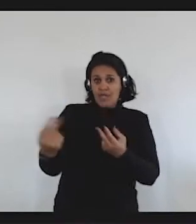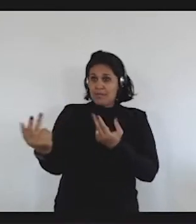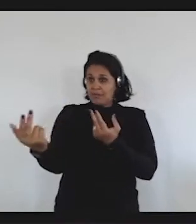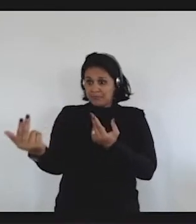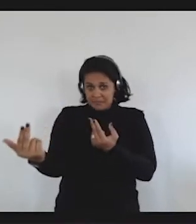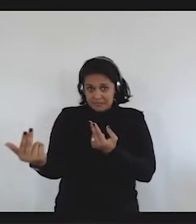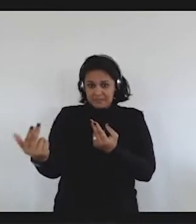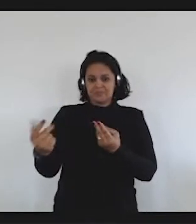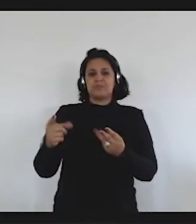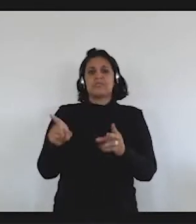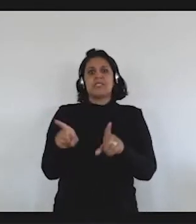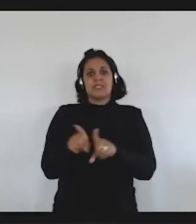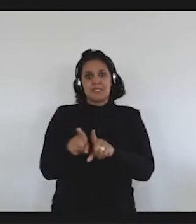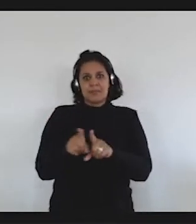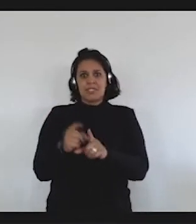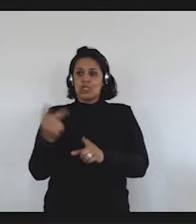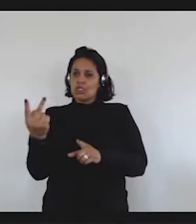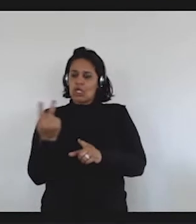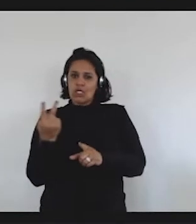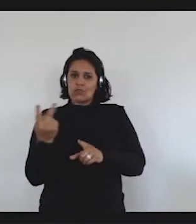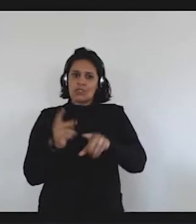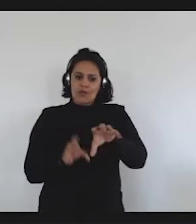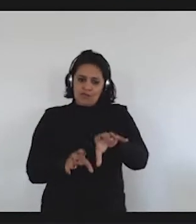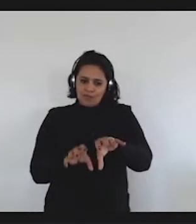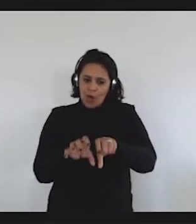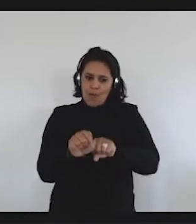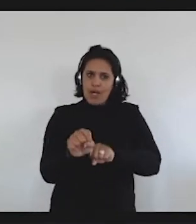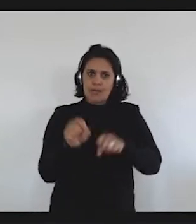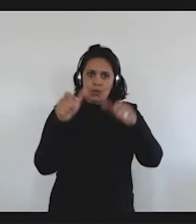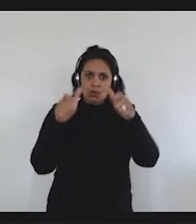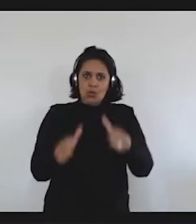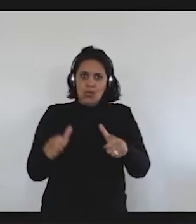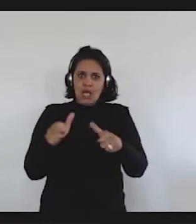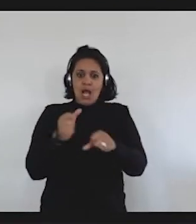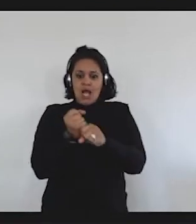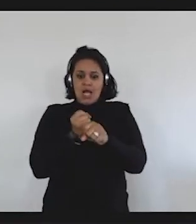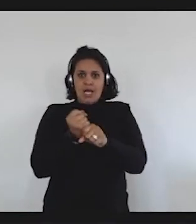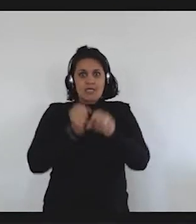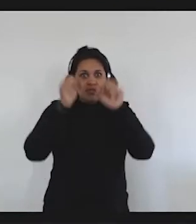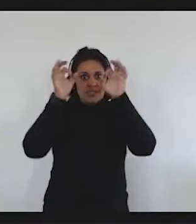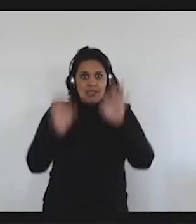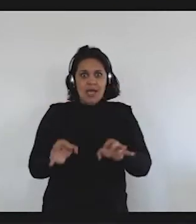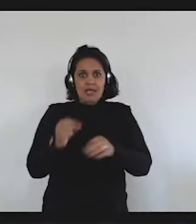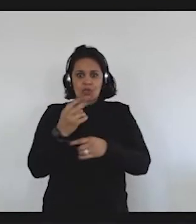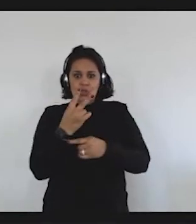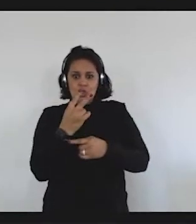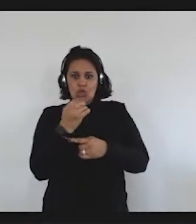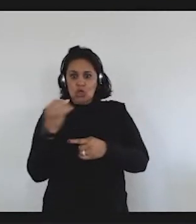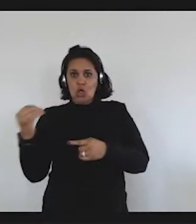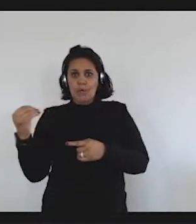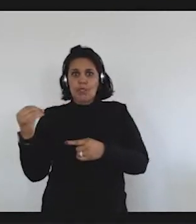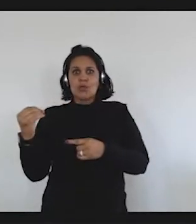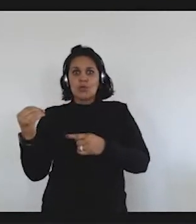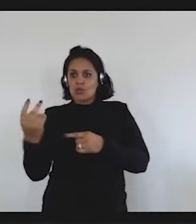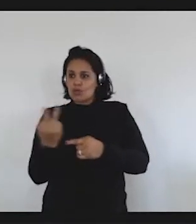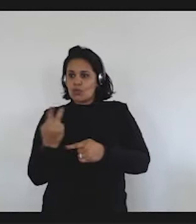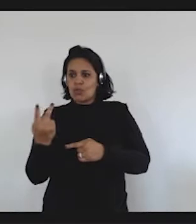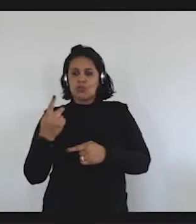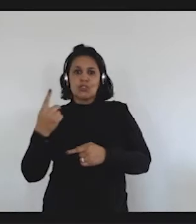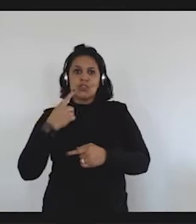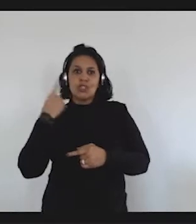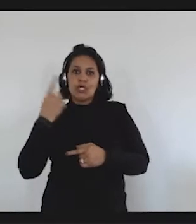nos graduamos, não juntos, mas no mesmo ano, no ano 2000, em Direito, Vossa Excelência, da